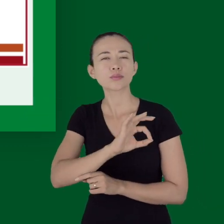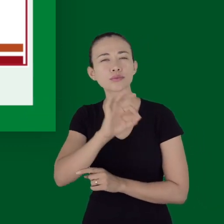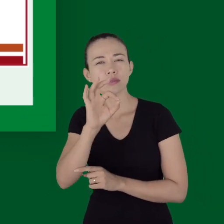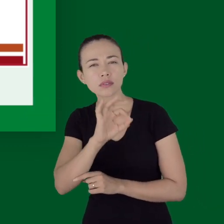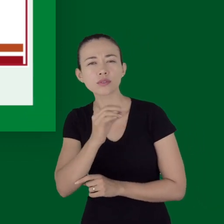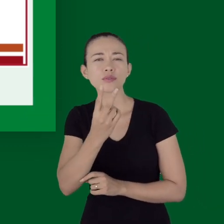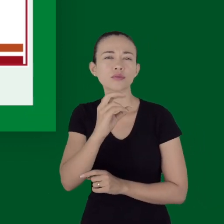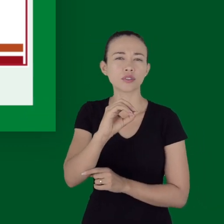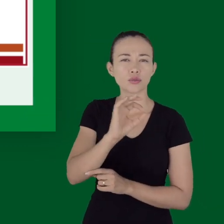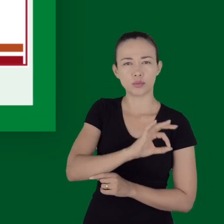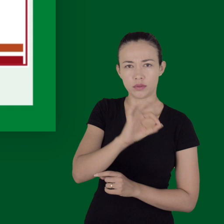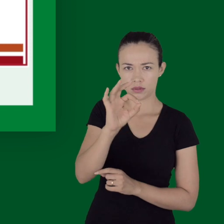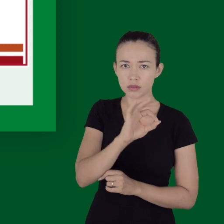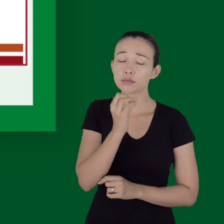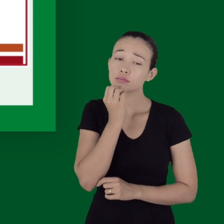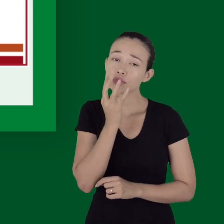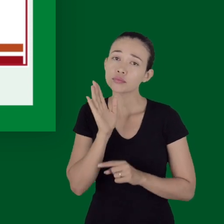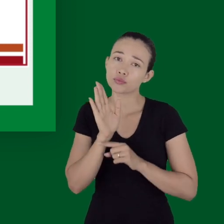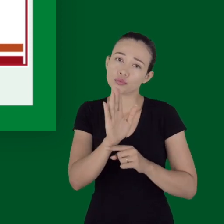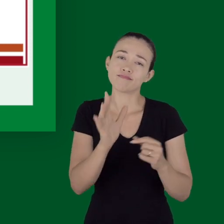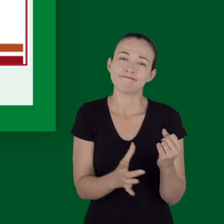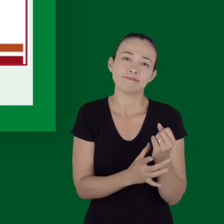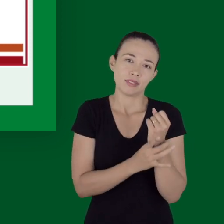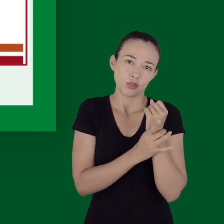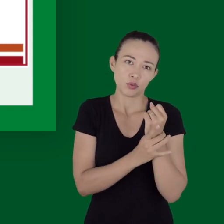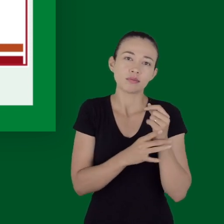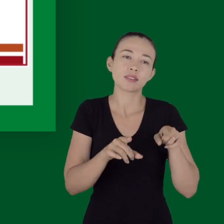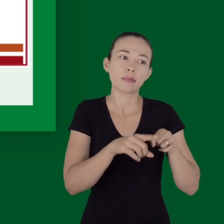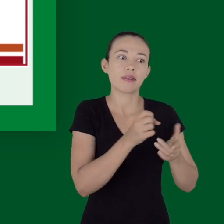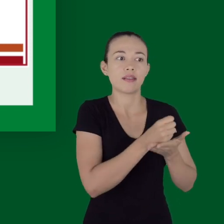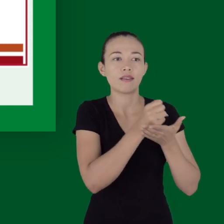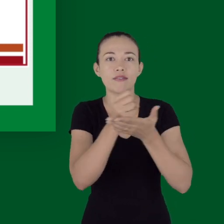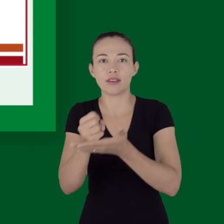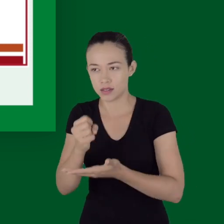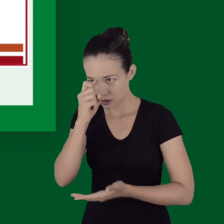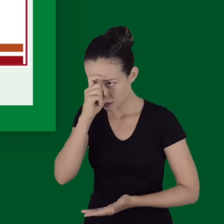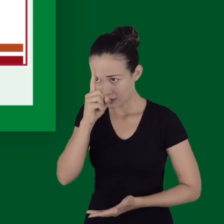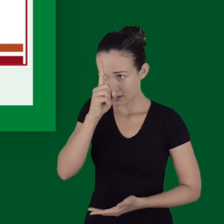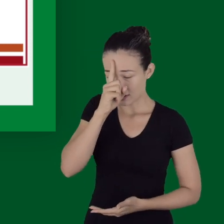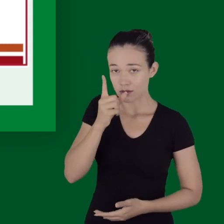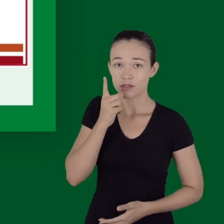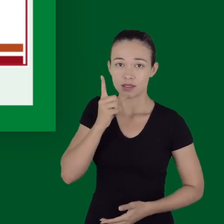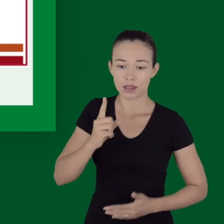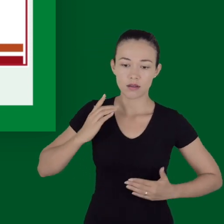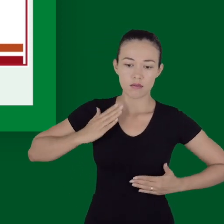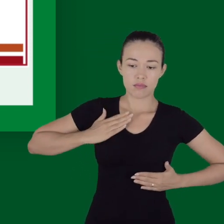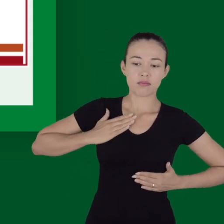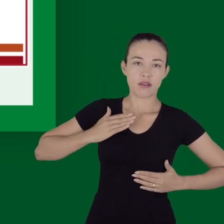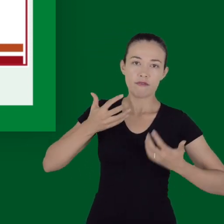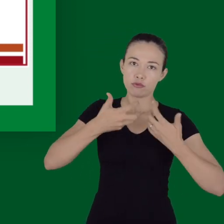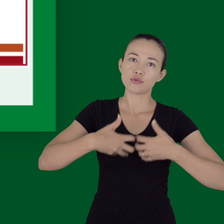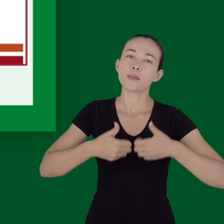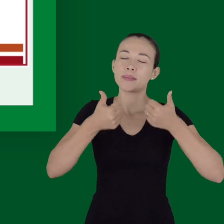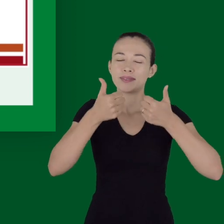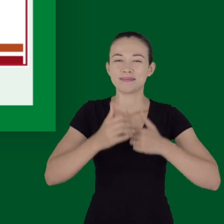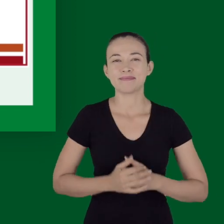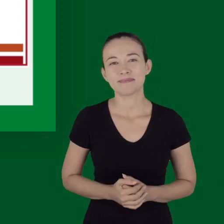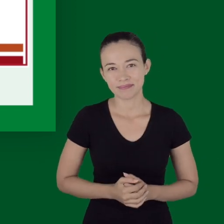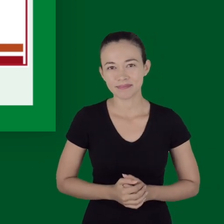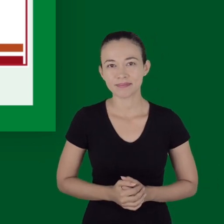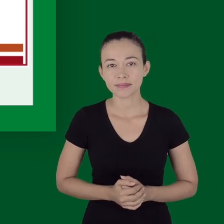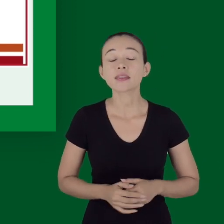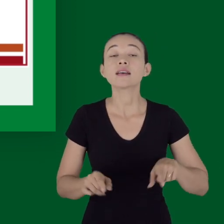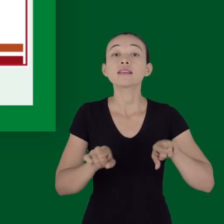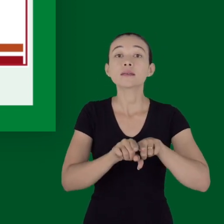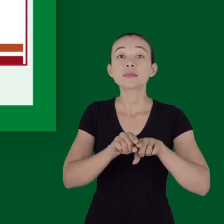captura. Depois disso, a gente pode ajustar o modo. De maneira geral, a gente pode deixar no modo fixo, que é o modo assíncrono, que a